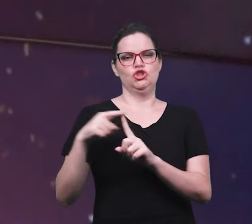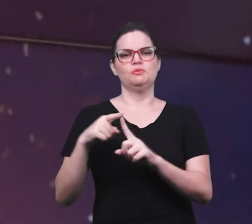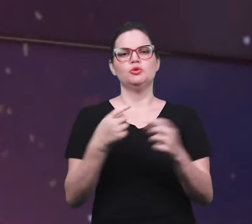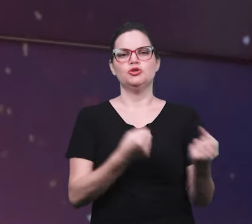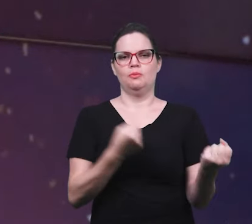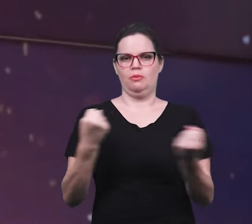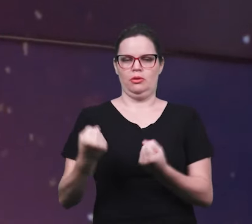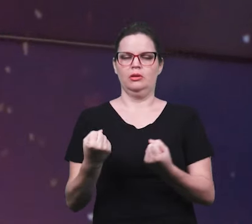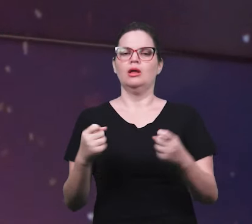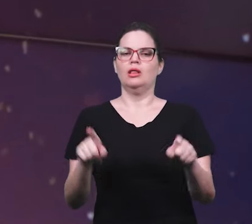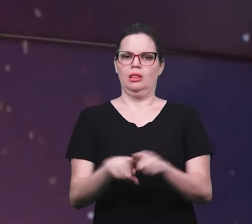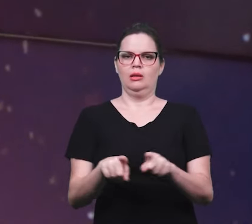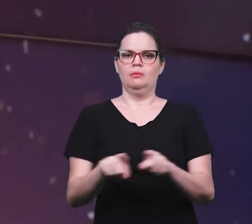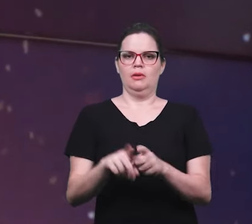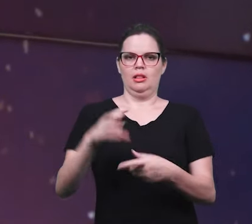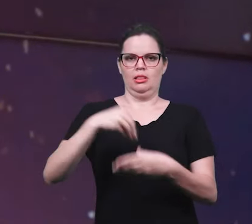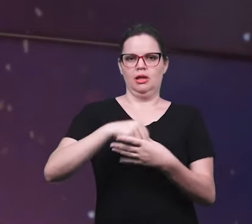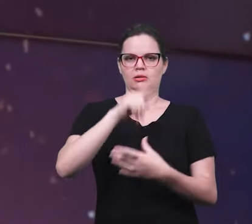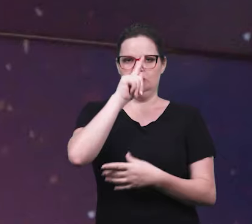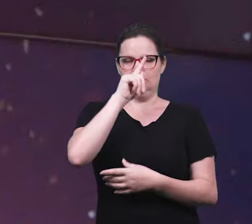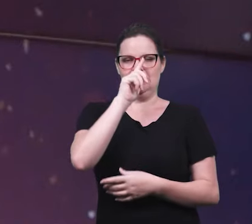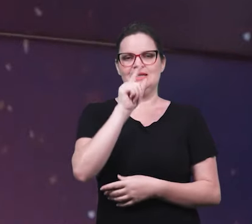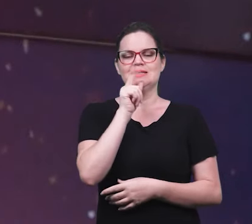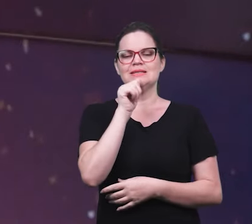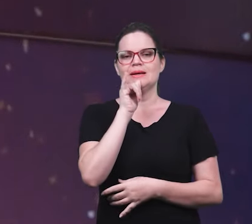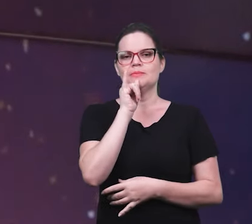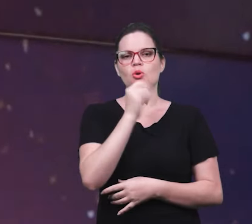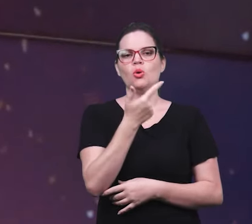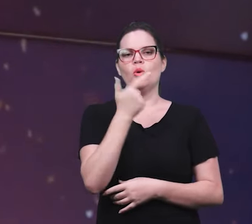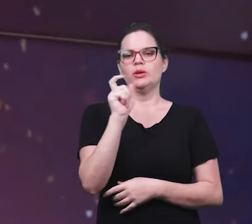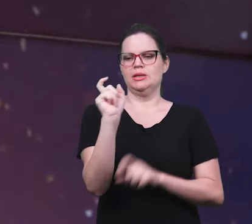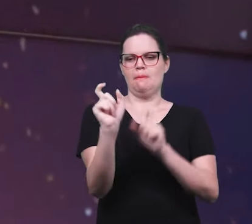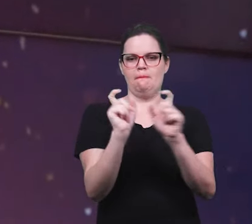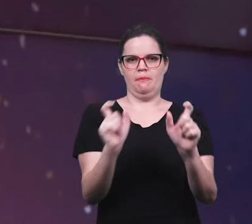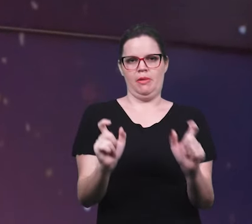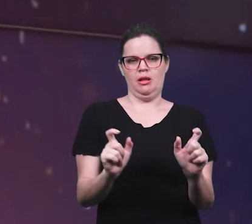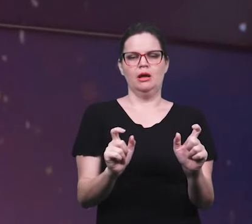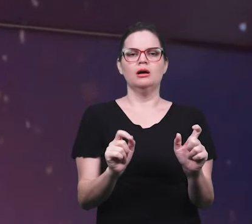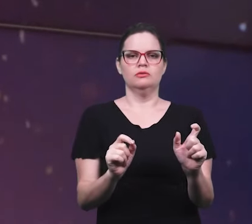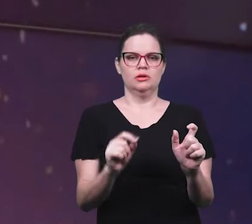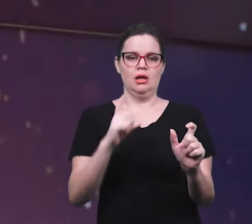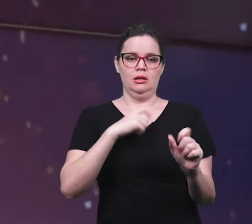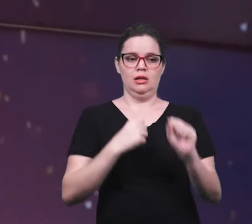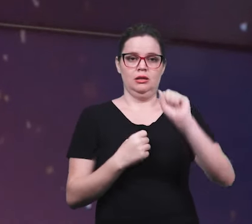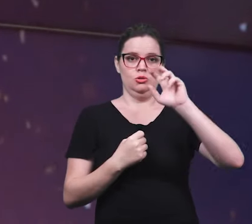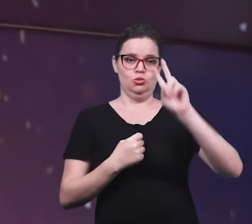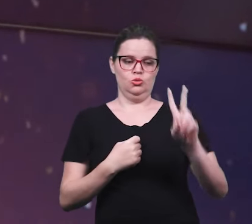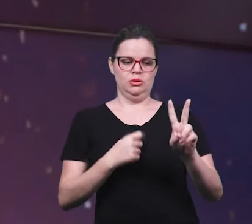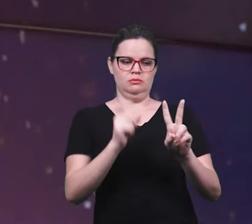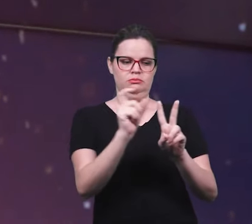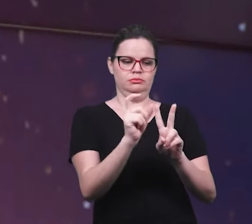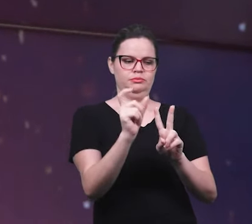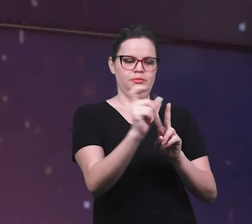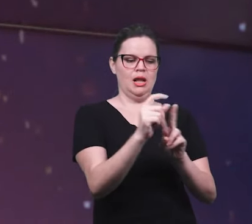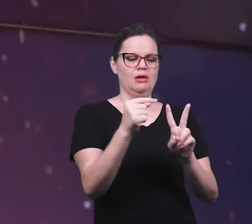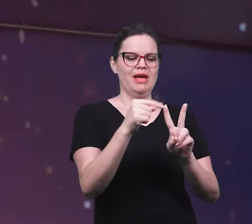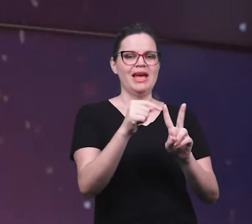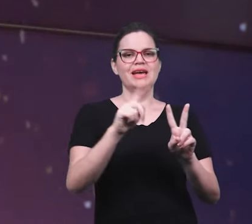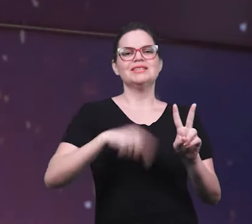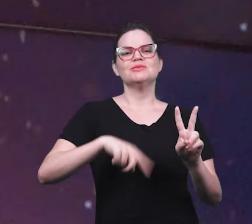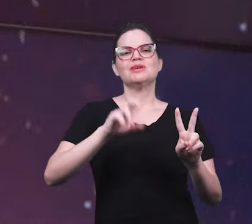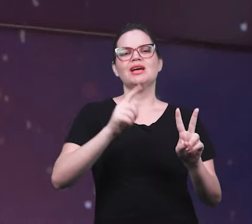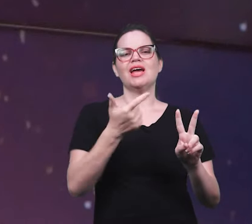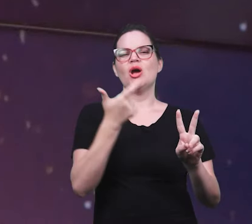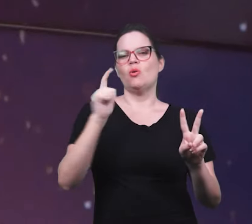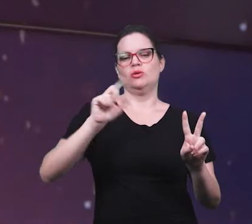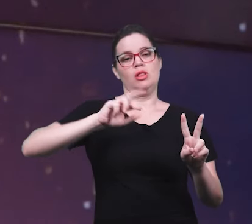descritas também ali do grego, como, por exemplo, o dynamics, né? Que refere-se ali ao poder humano, né? Então, a